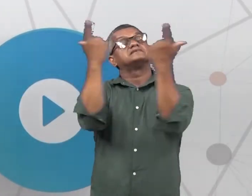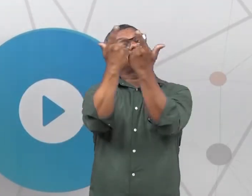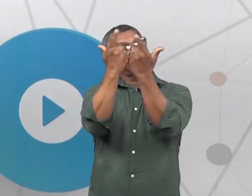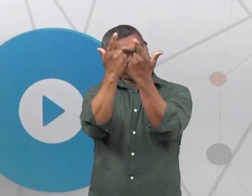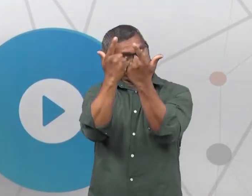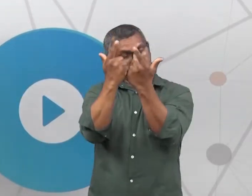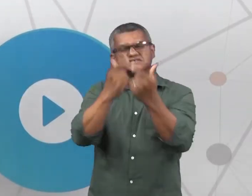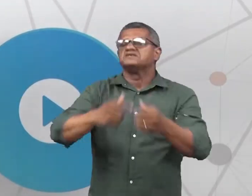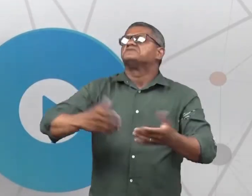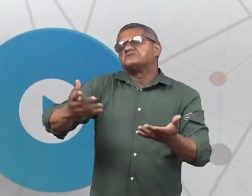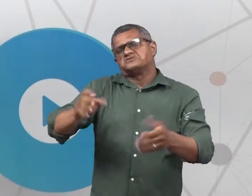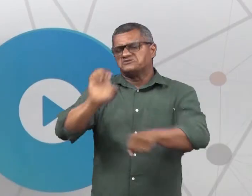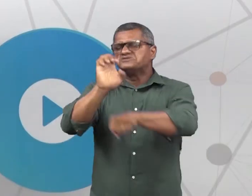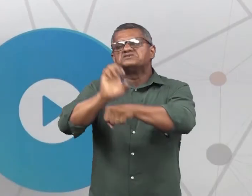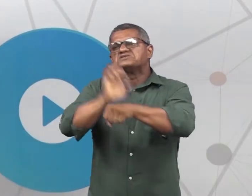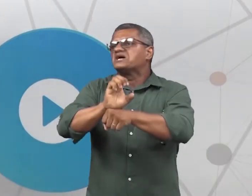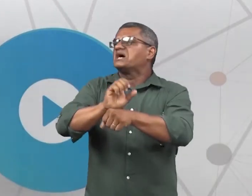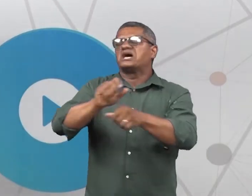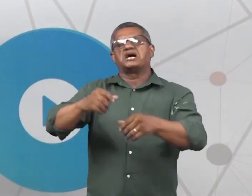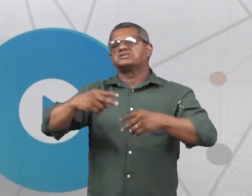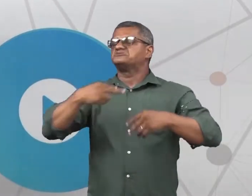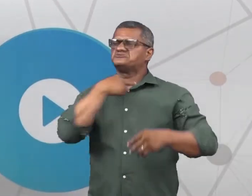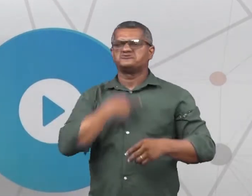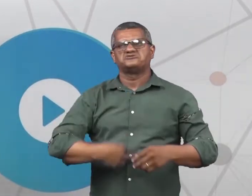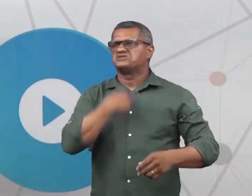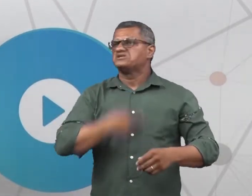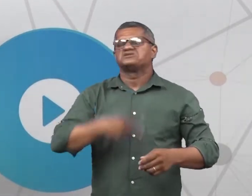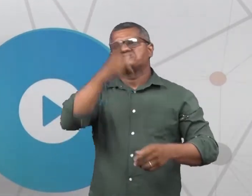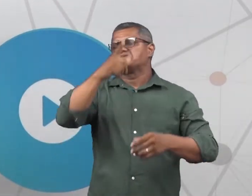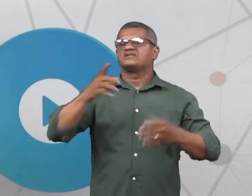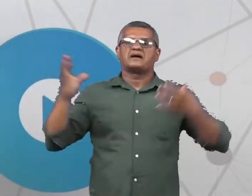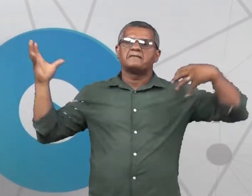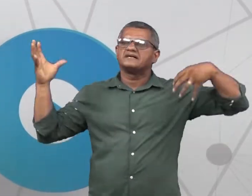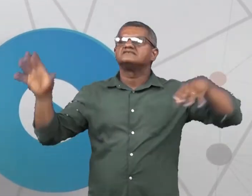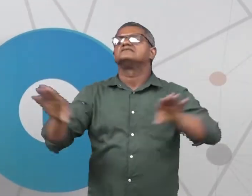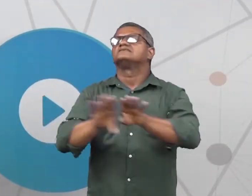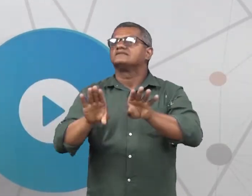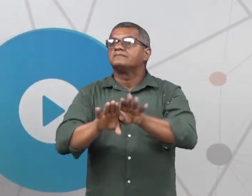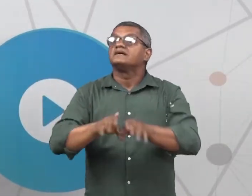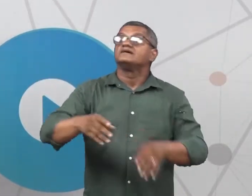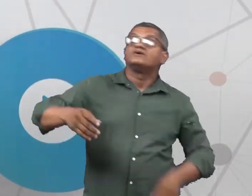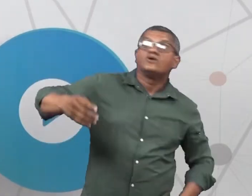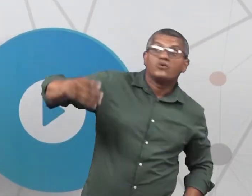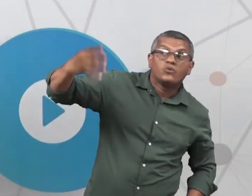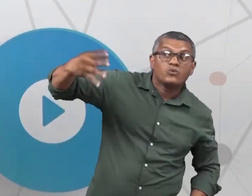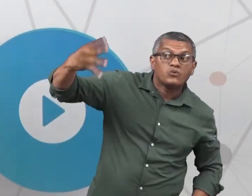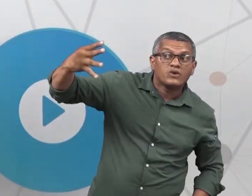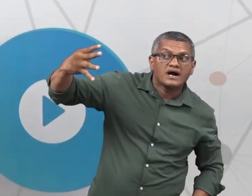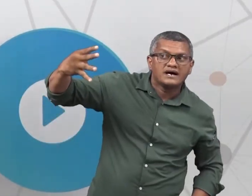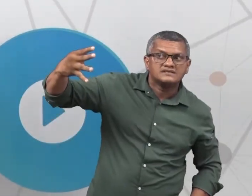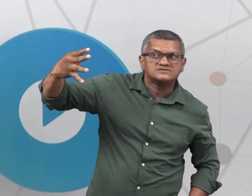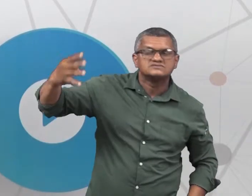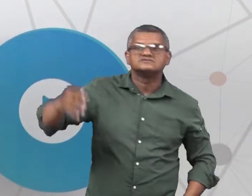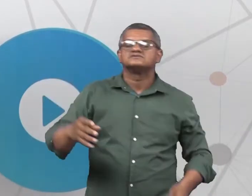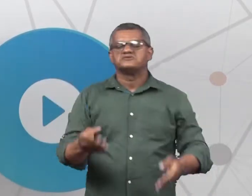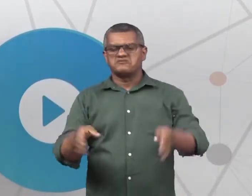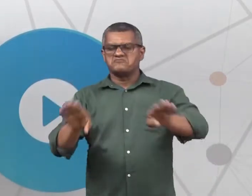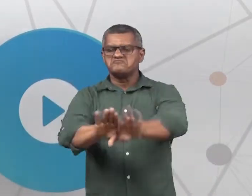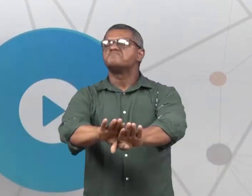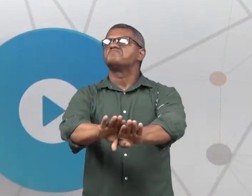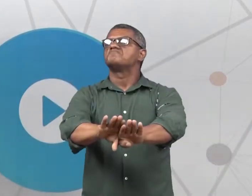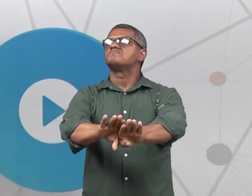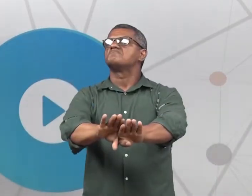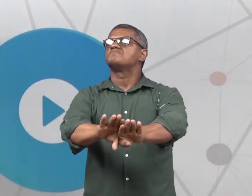ou seja ele no âmbito federal. Também é previsto a questão do veto popular. O veto popular seria o momento em